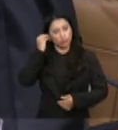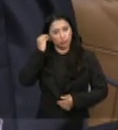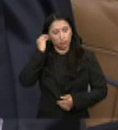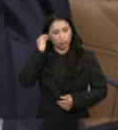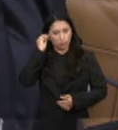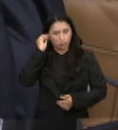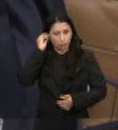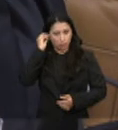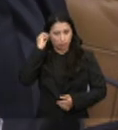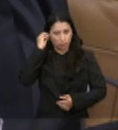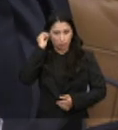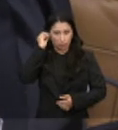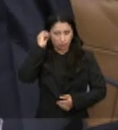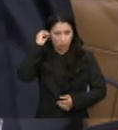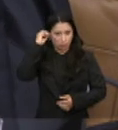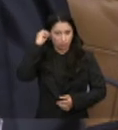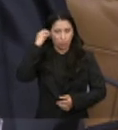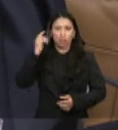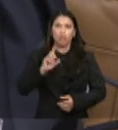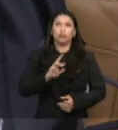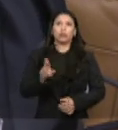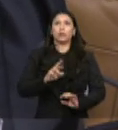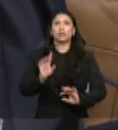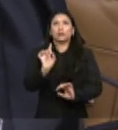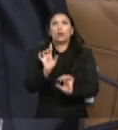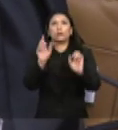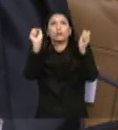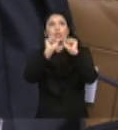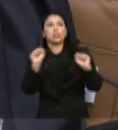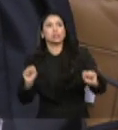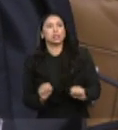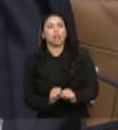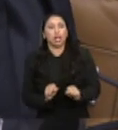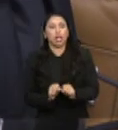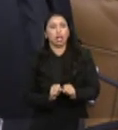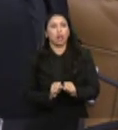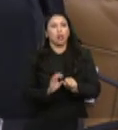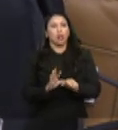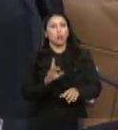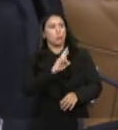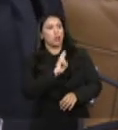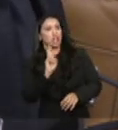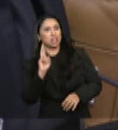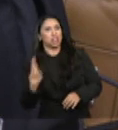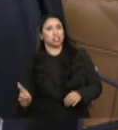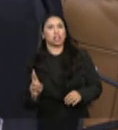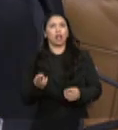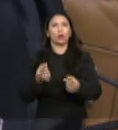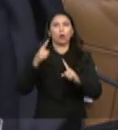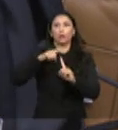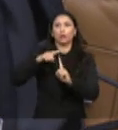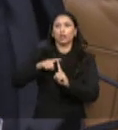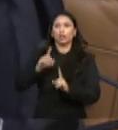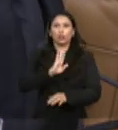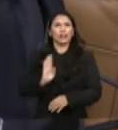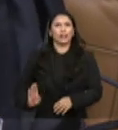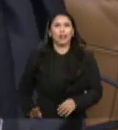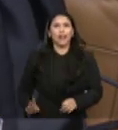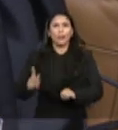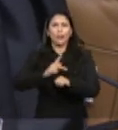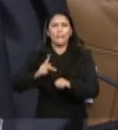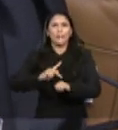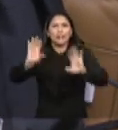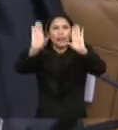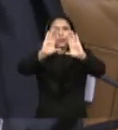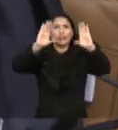uma seita nenhum monopólio Nenhuma forma de governo a pátria ao céu o solo